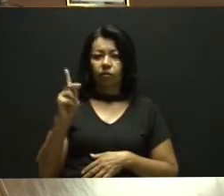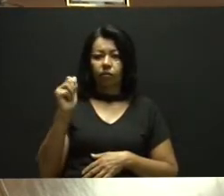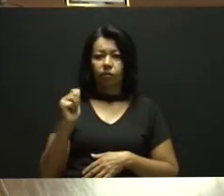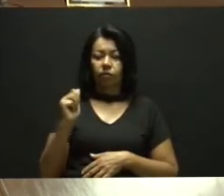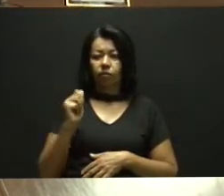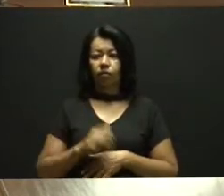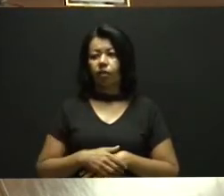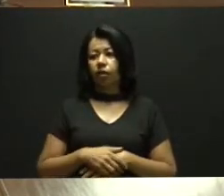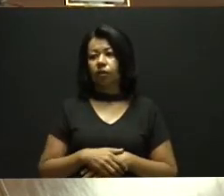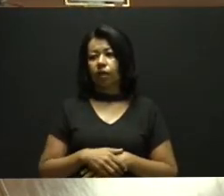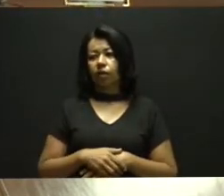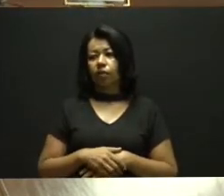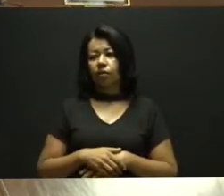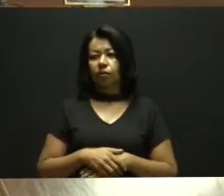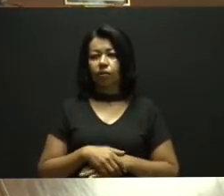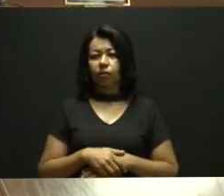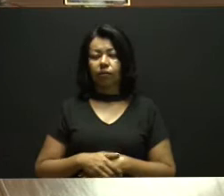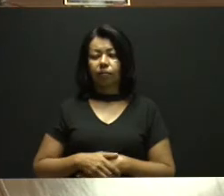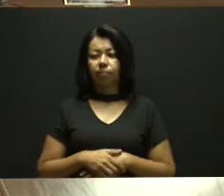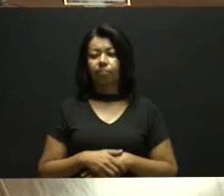vereadora mulher